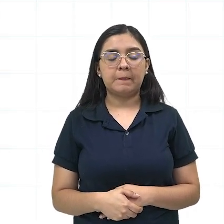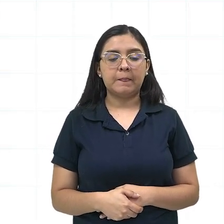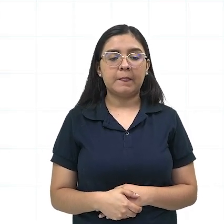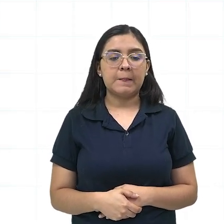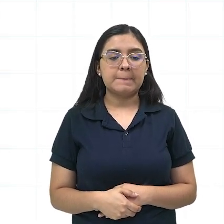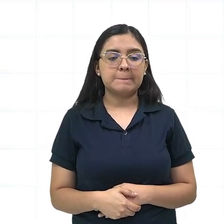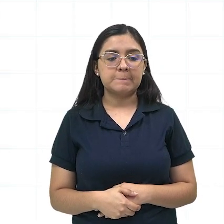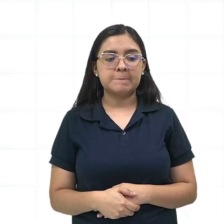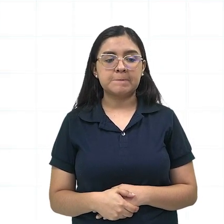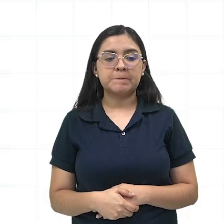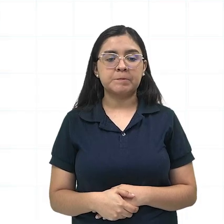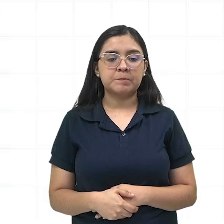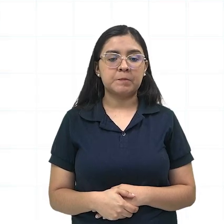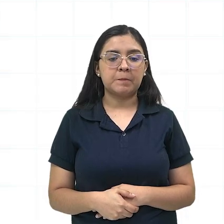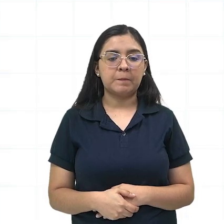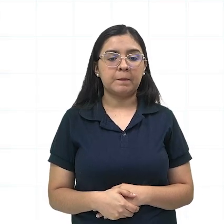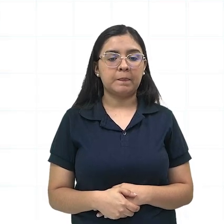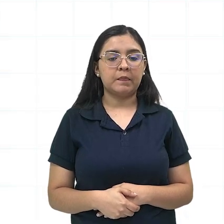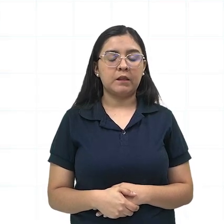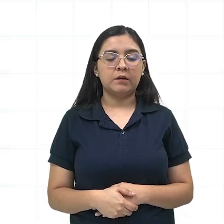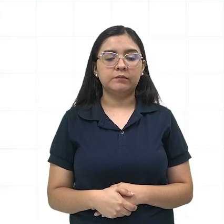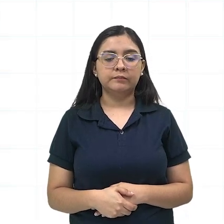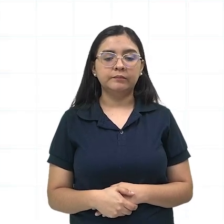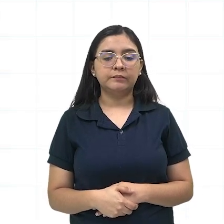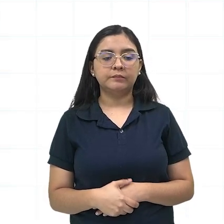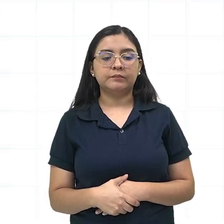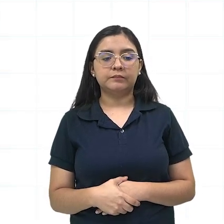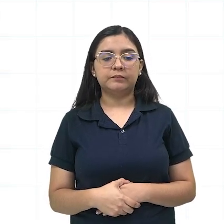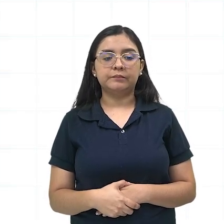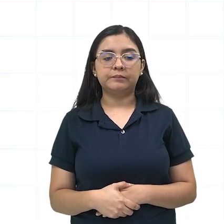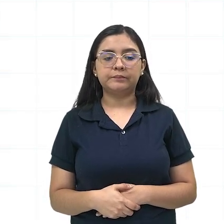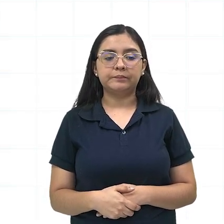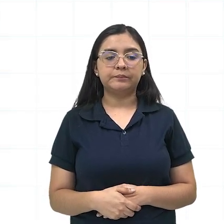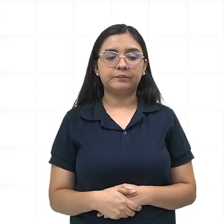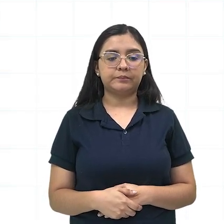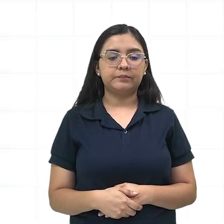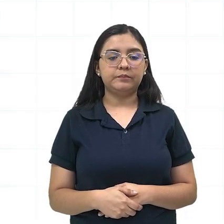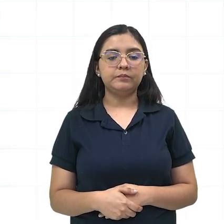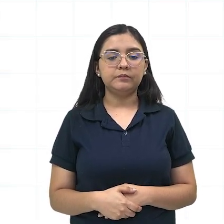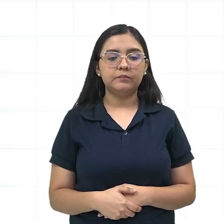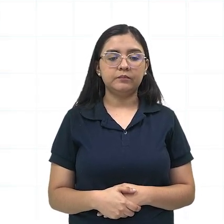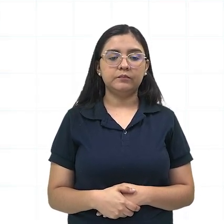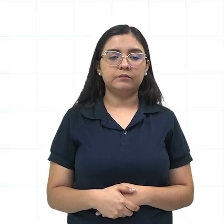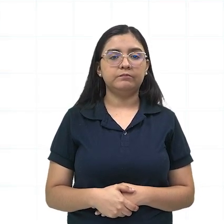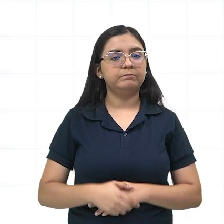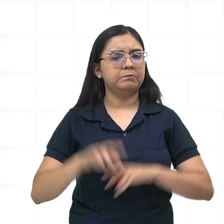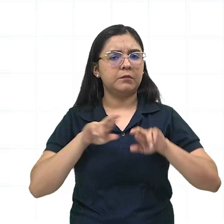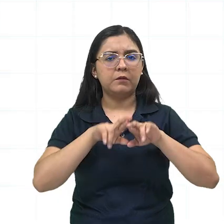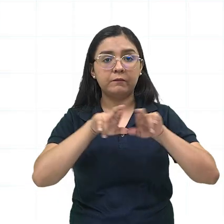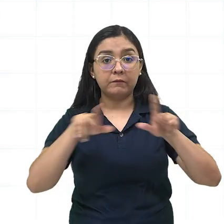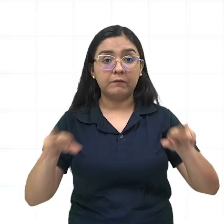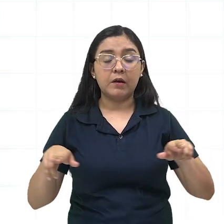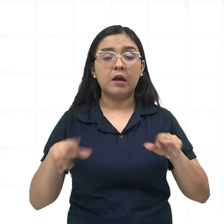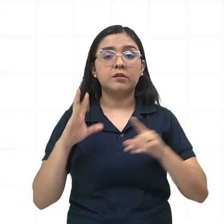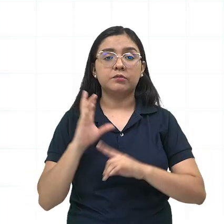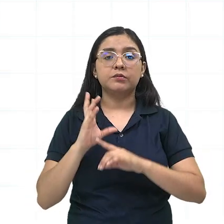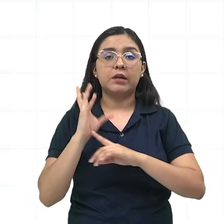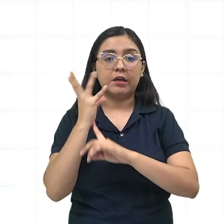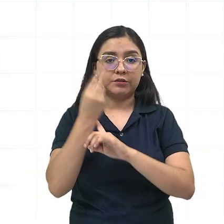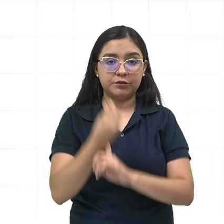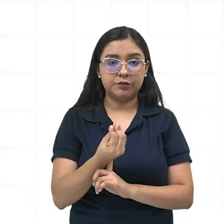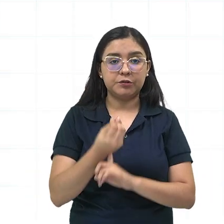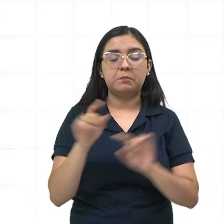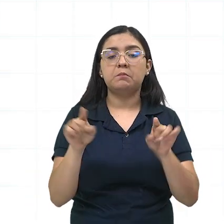Leão, Elis Regina, Maria Bethânia, Gonzaguinha, Tom Zé, Os Mutantes, entre tantos